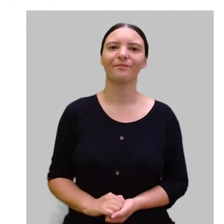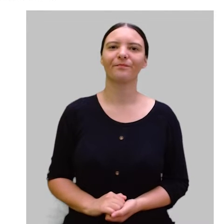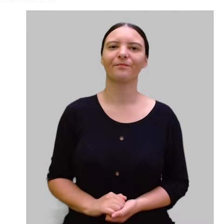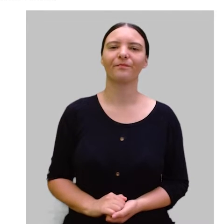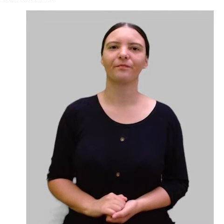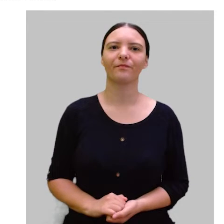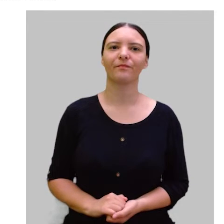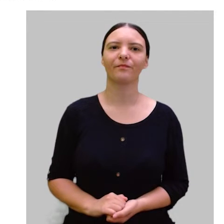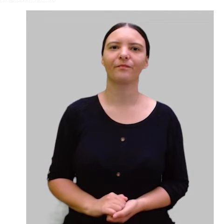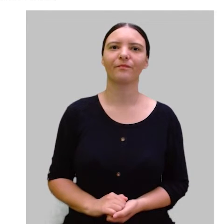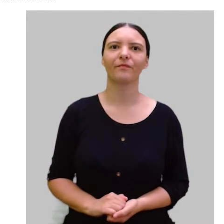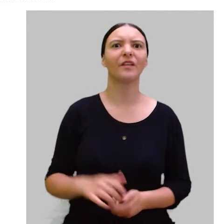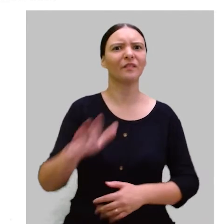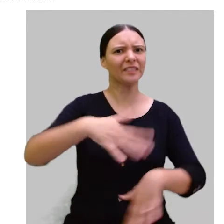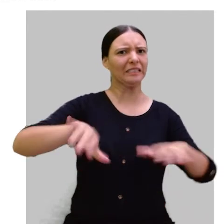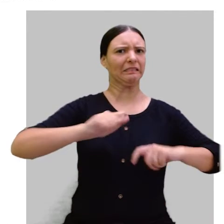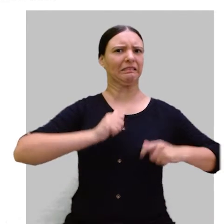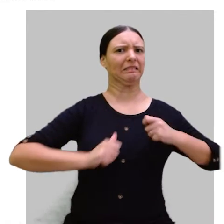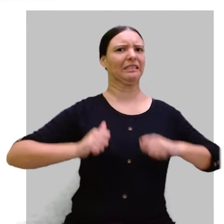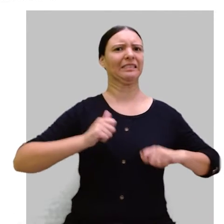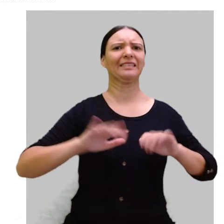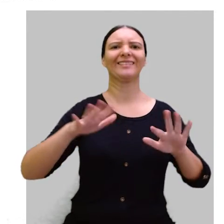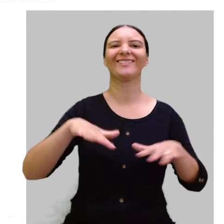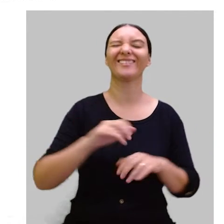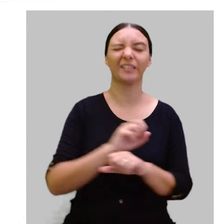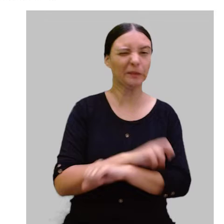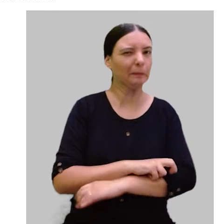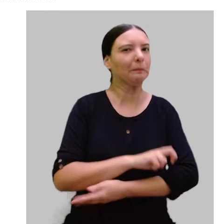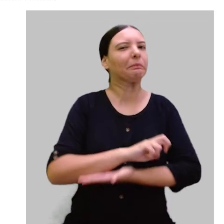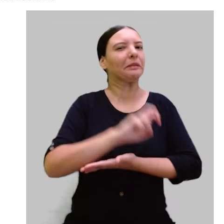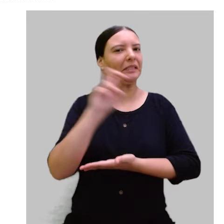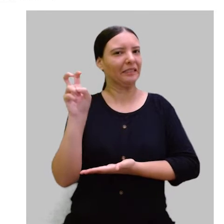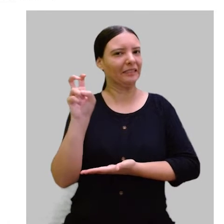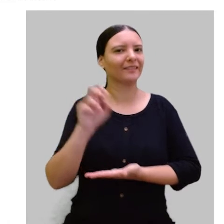O pessoal tá agitado, final de manhã, né?